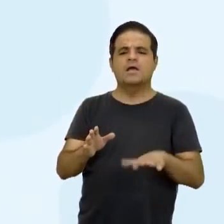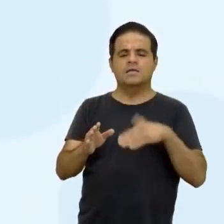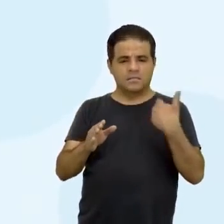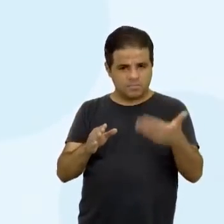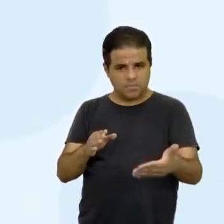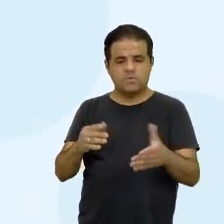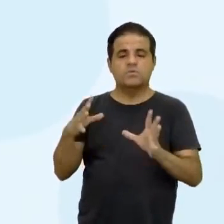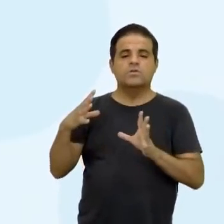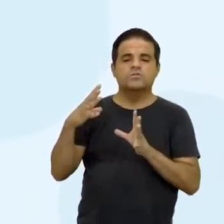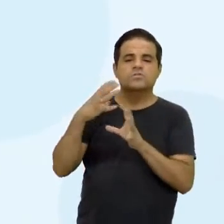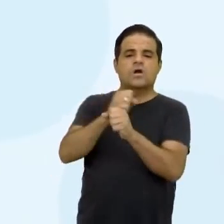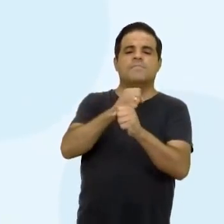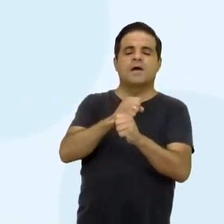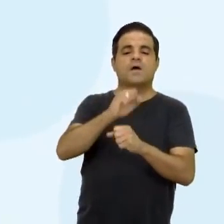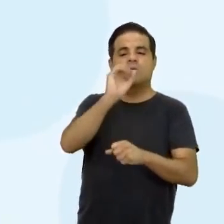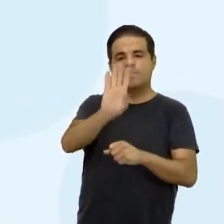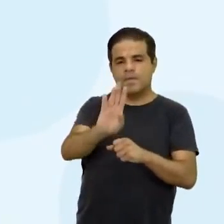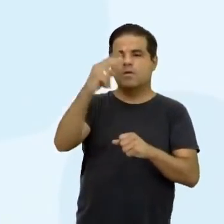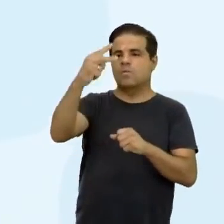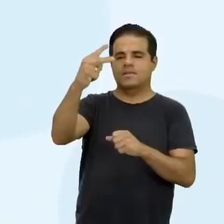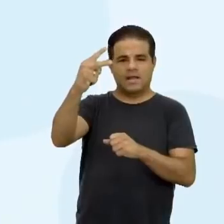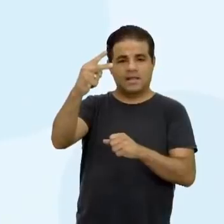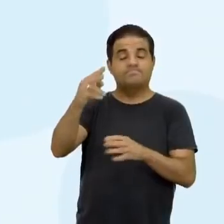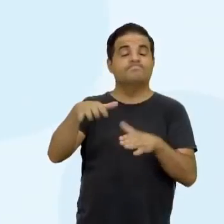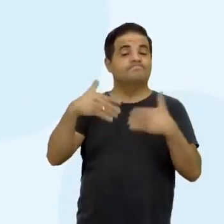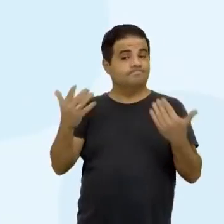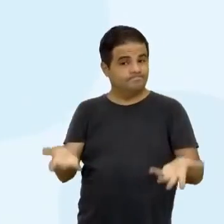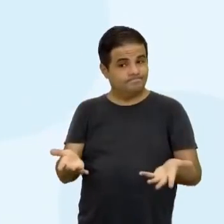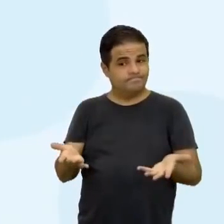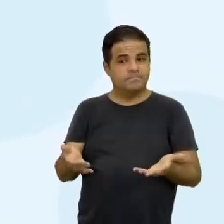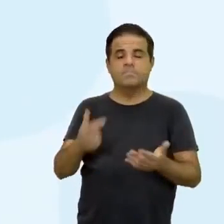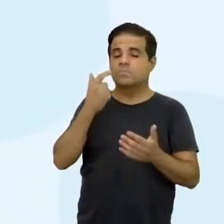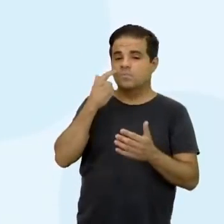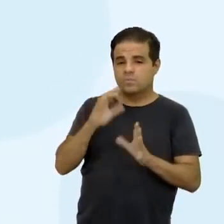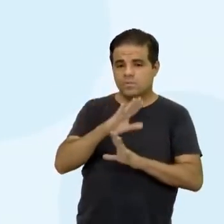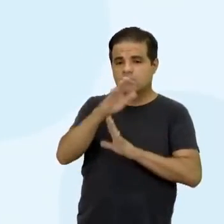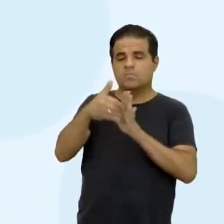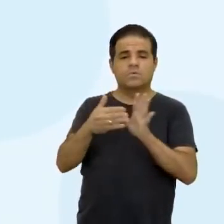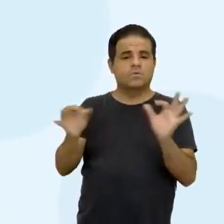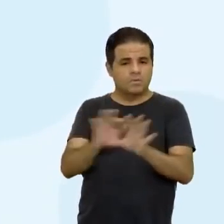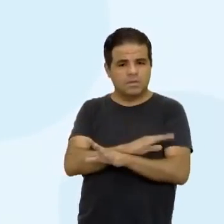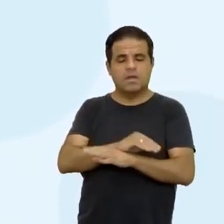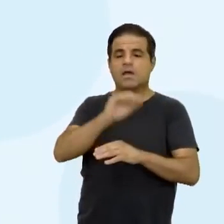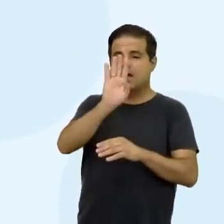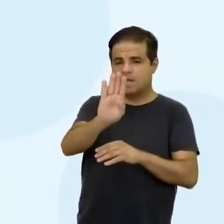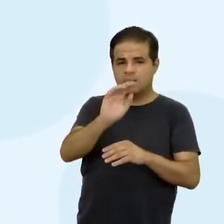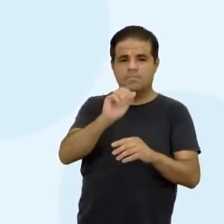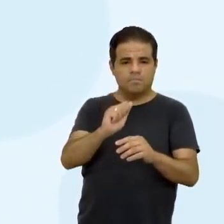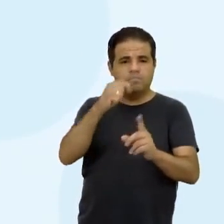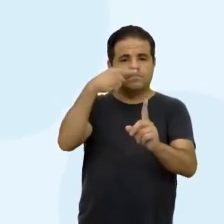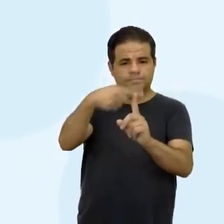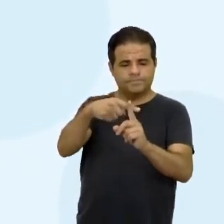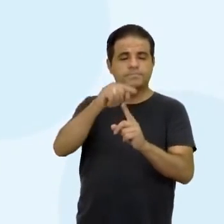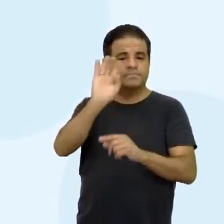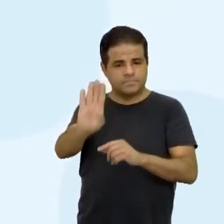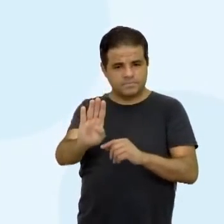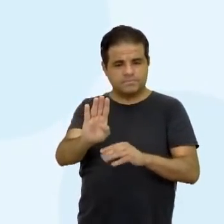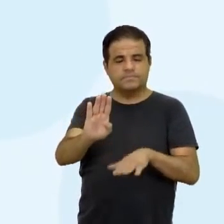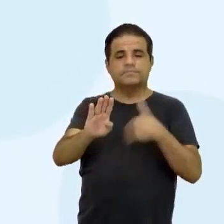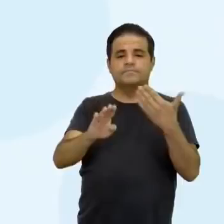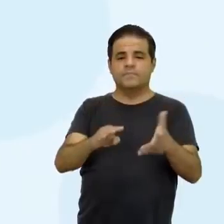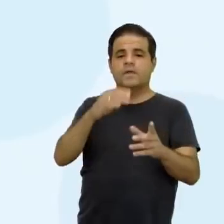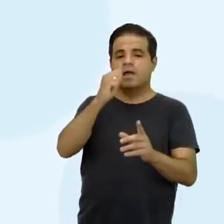por fim eu vou somar 1b quadrado portanto ao Quando eu fizer a + b